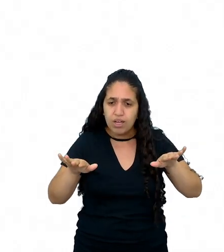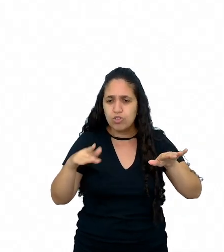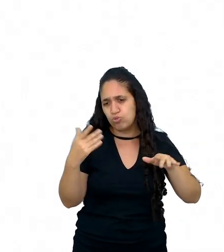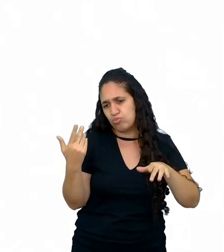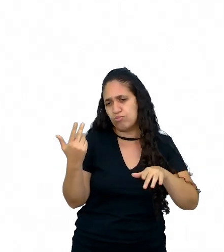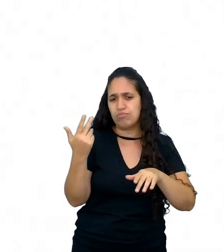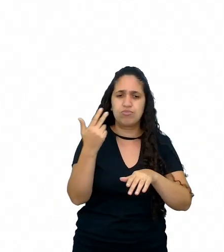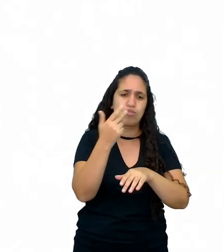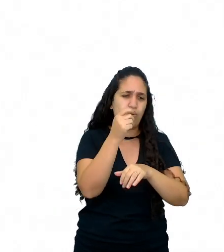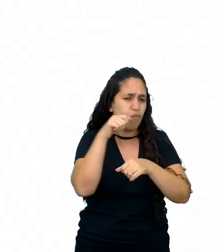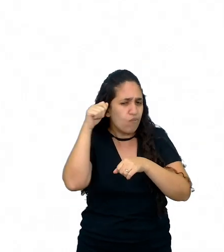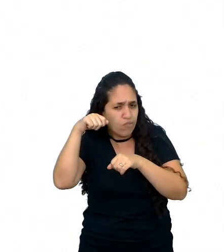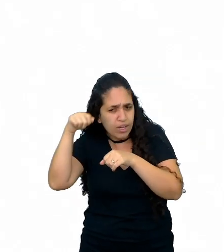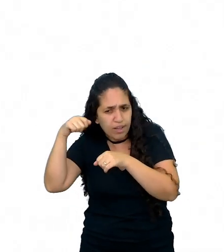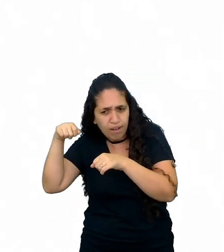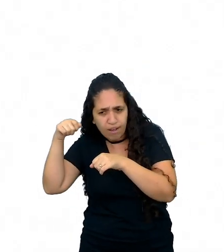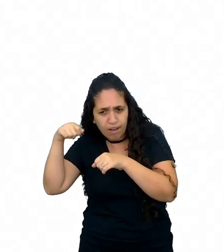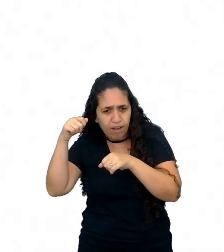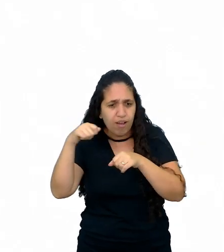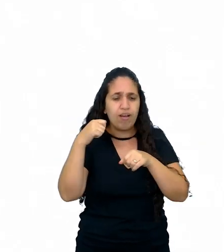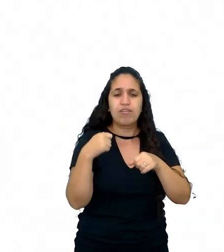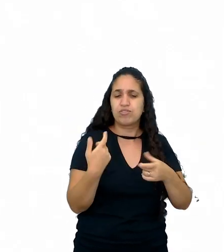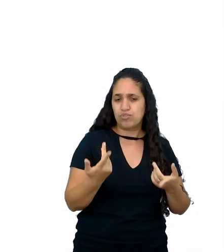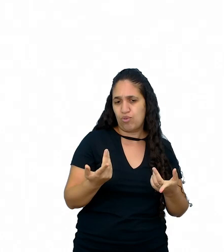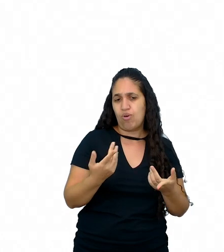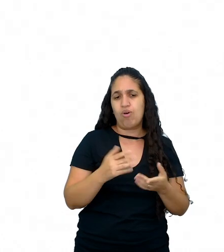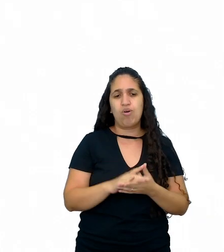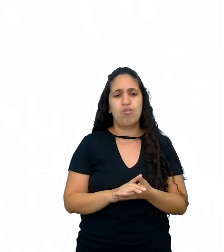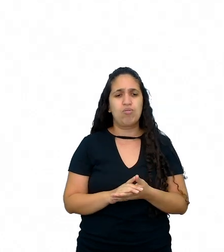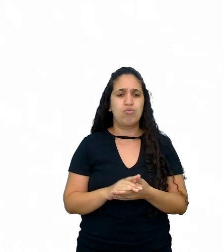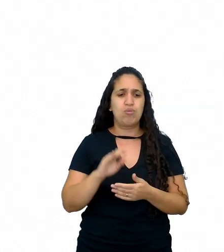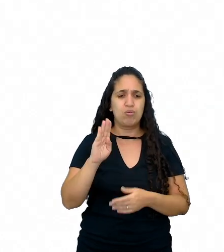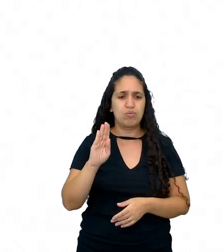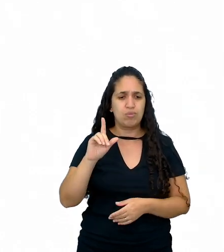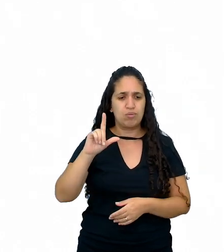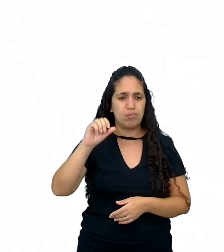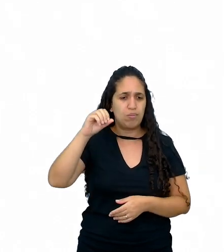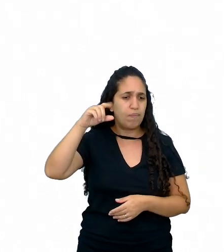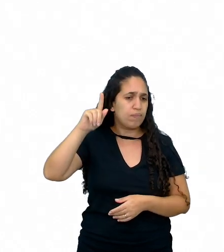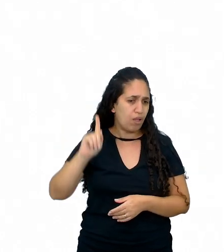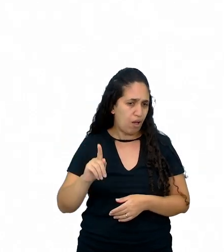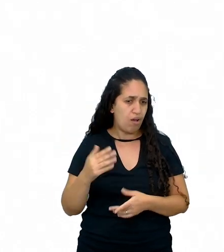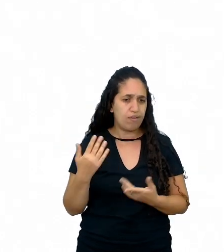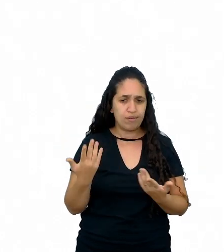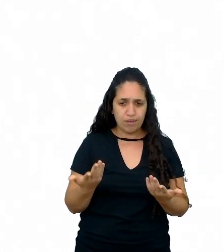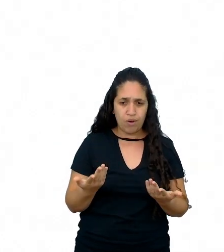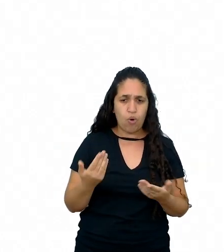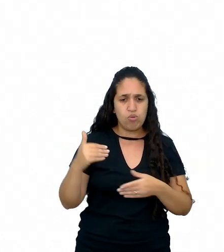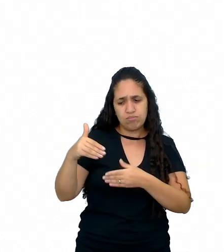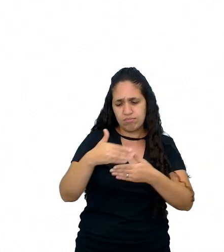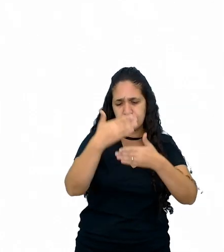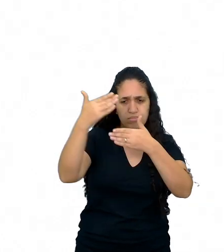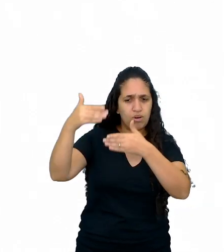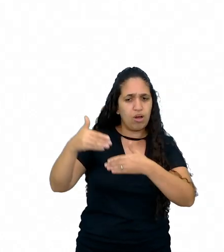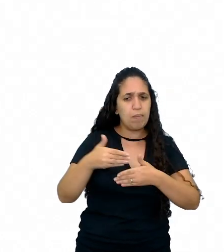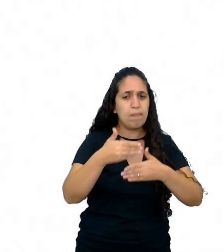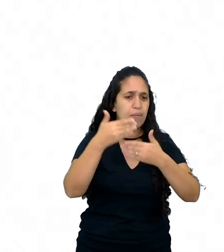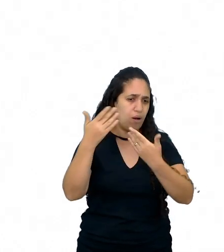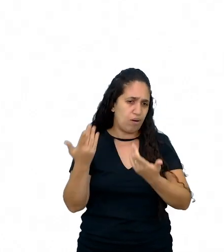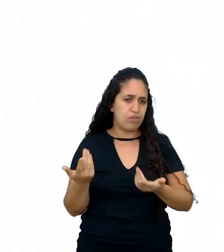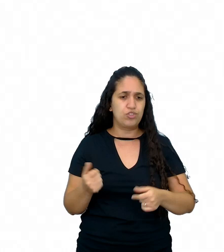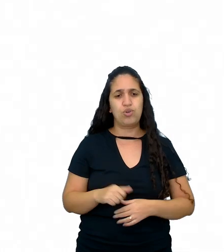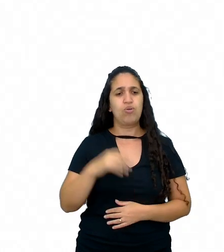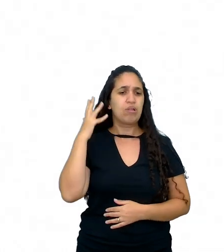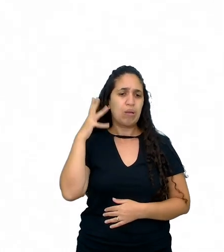vídeo, pode fazer essa publicação por meio de um vídeo, por meio de um blog, por meio de um PowerPoint, por meio de um